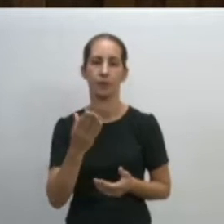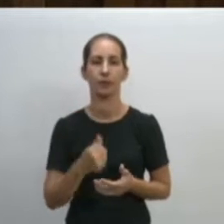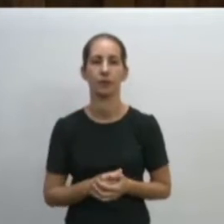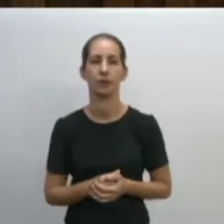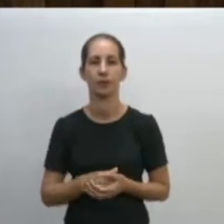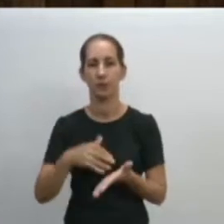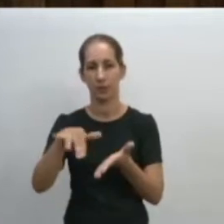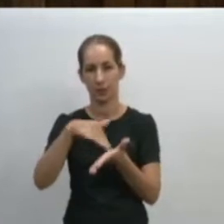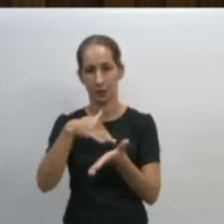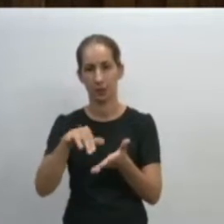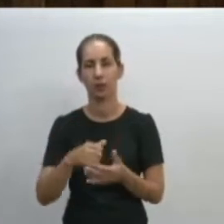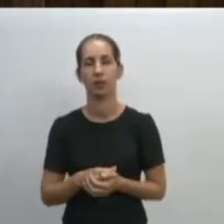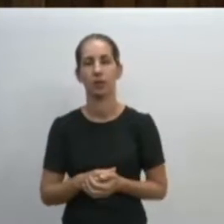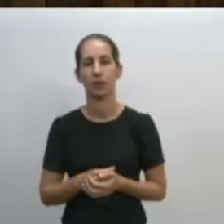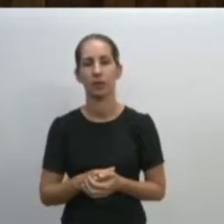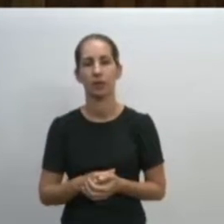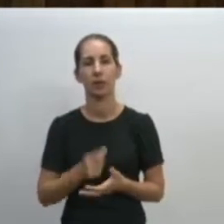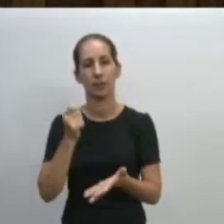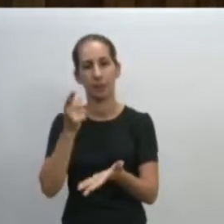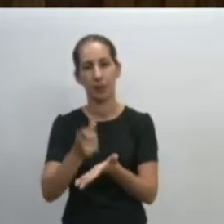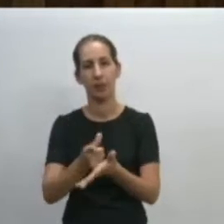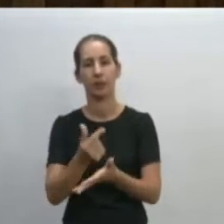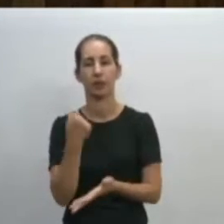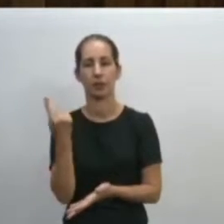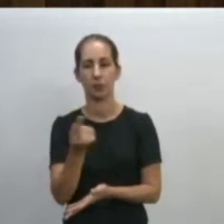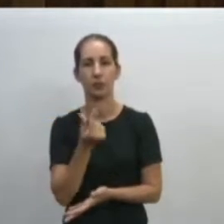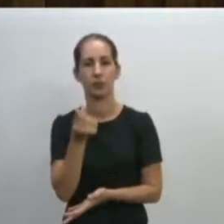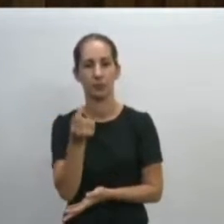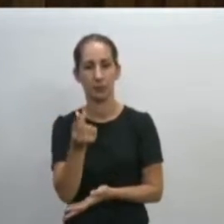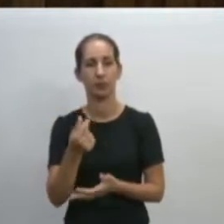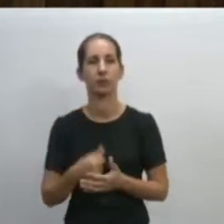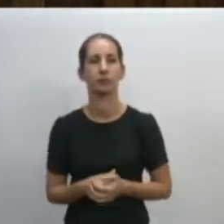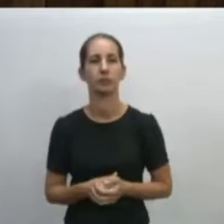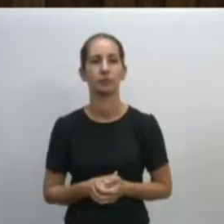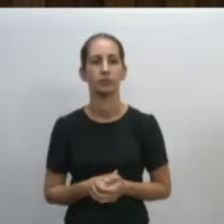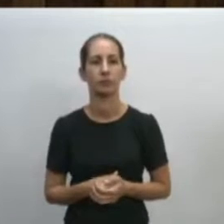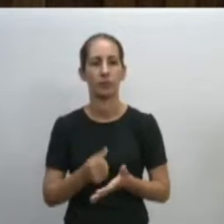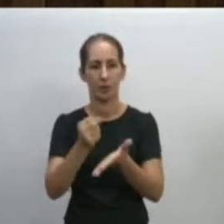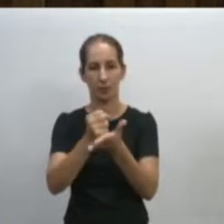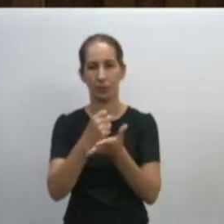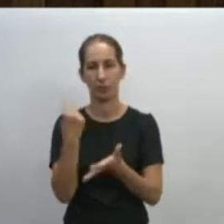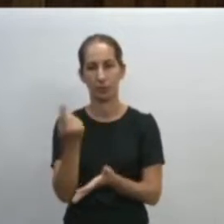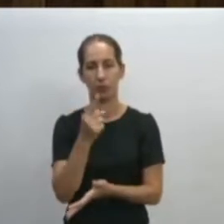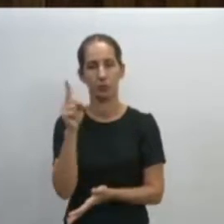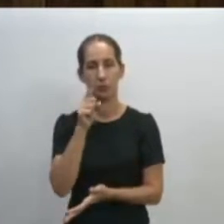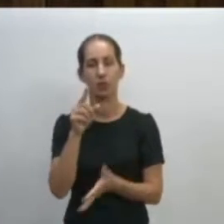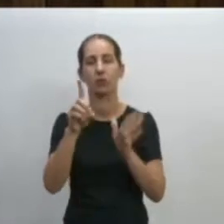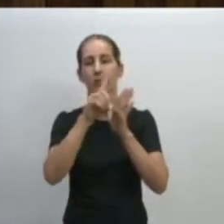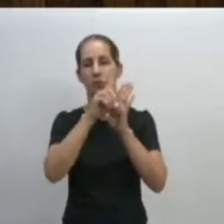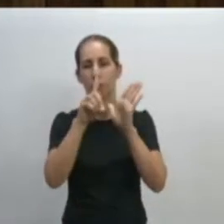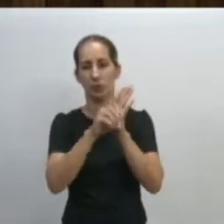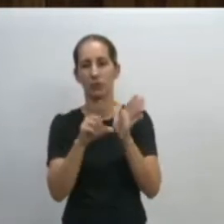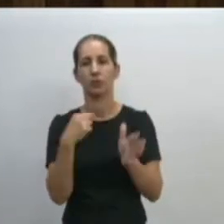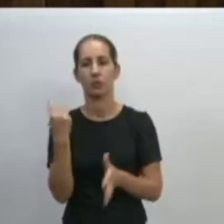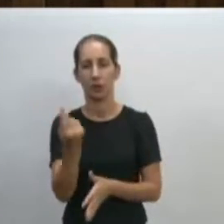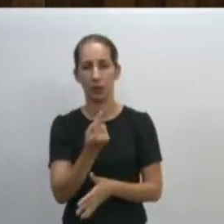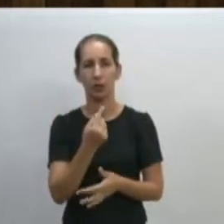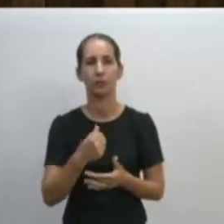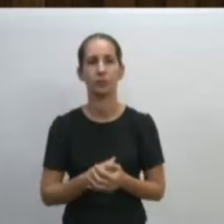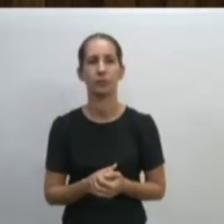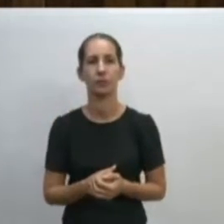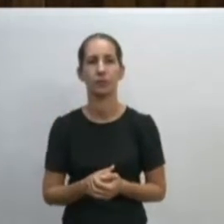às secretarias e aos executivos que paguem nossas emendas impositivas. Não é um favor, né? É um direito nosso, de um